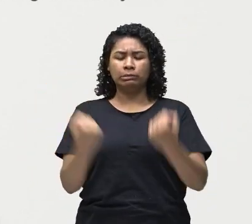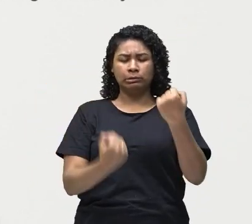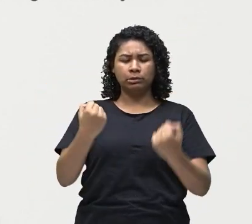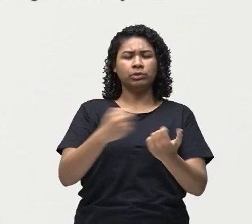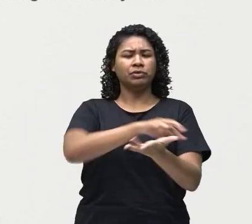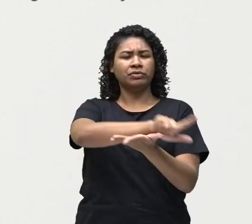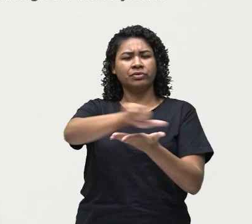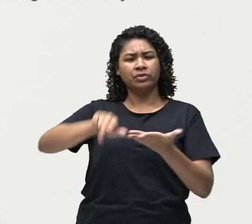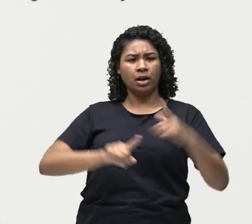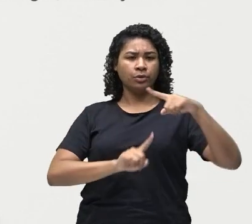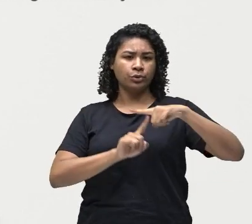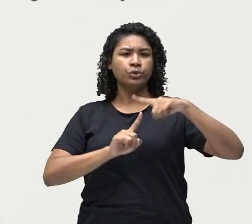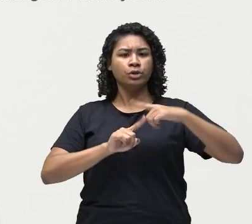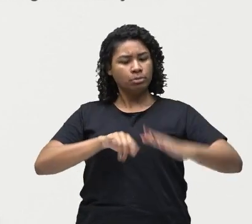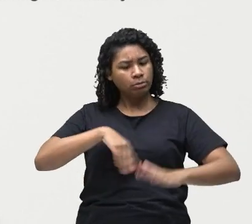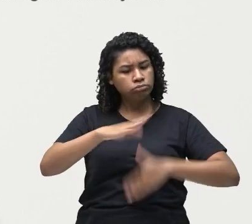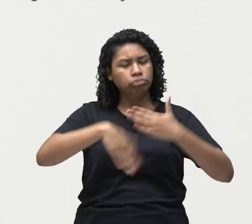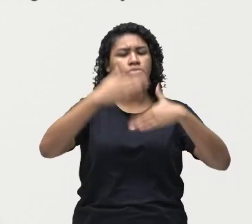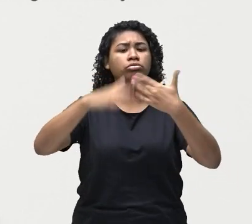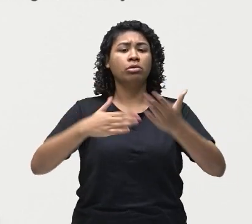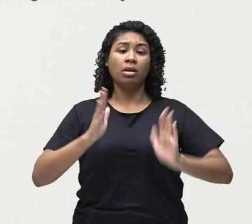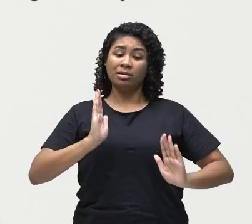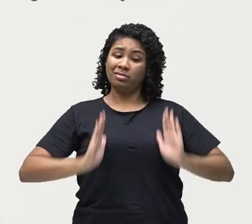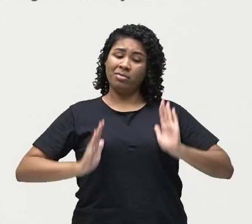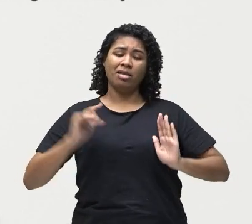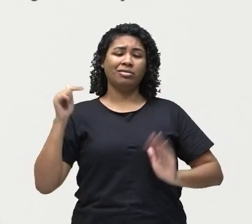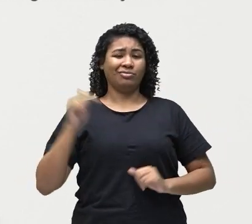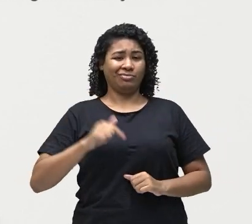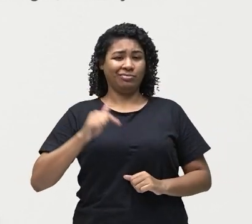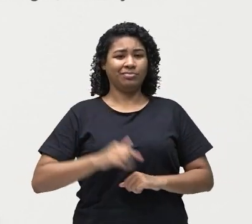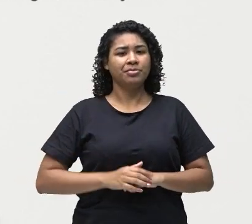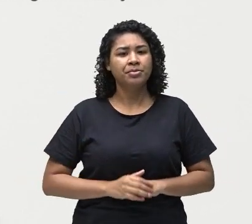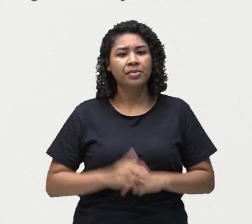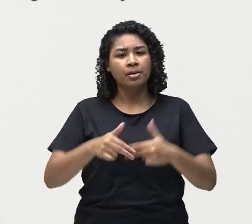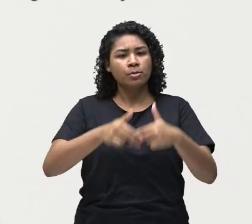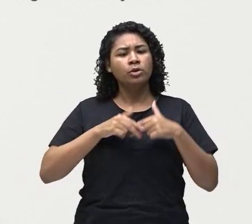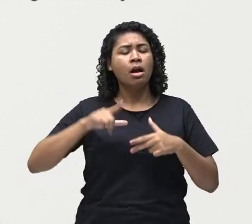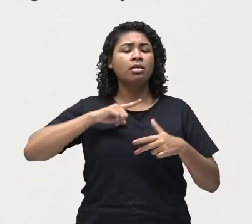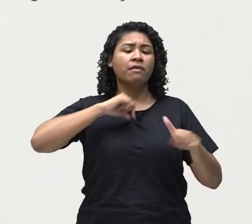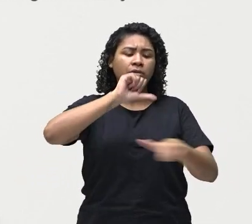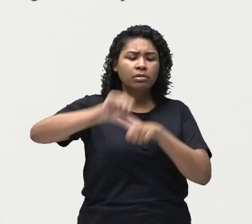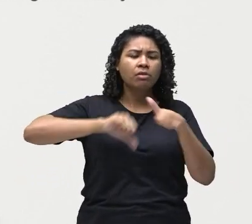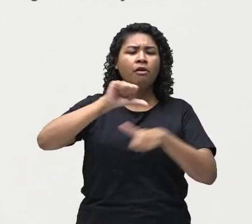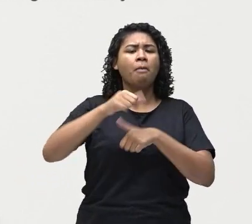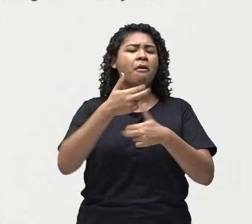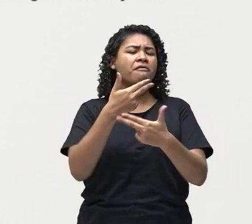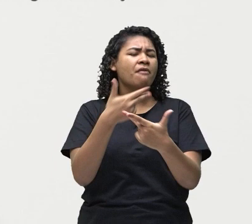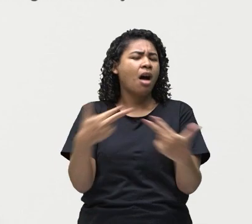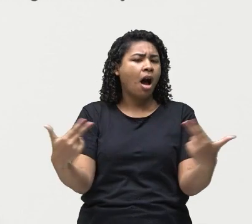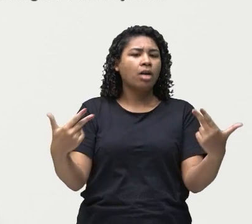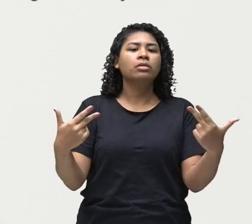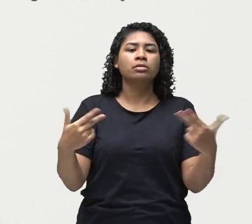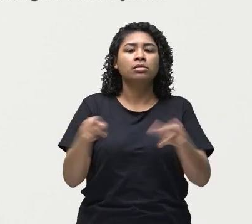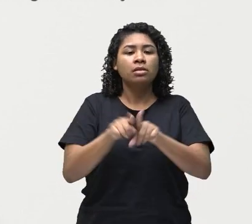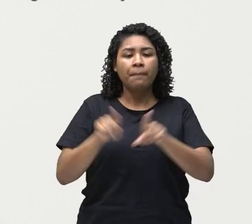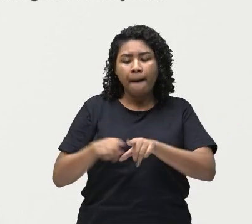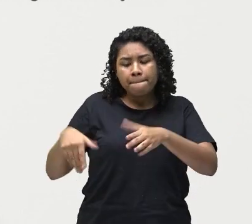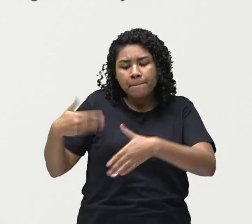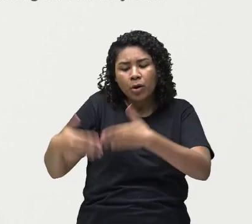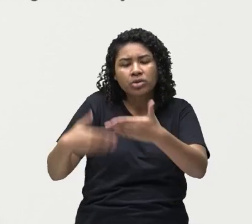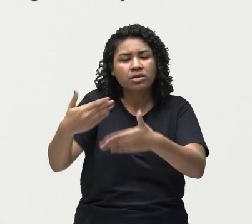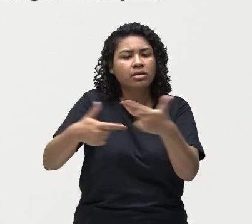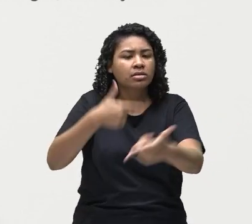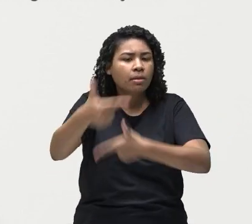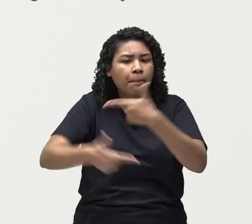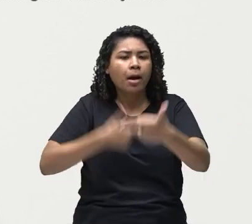da revolução industrial né onde tiveram em várias transições e novos processos né que a gente tem